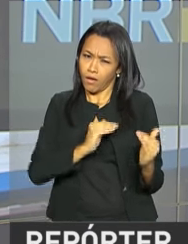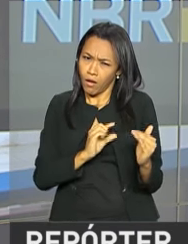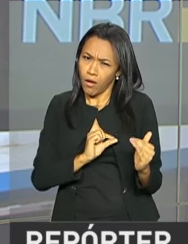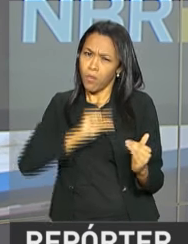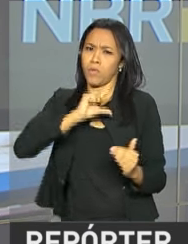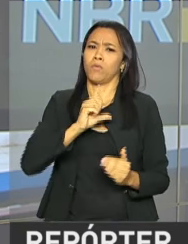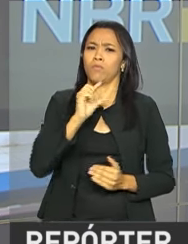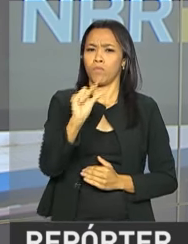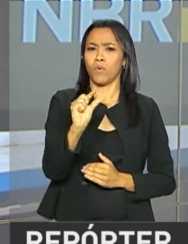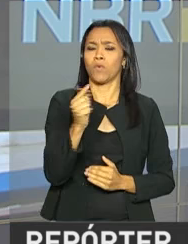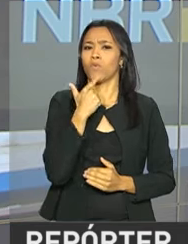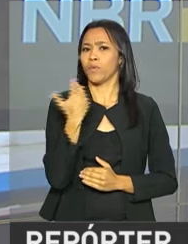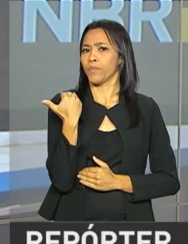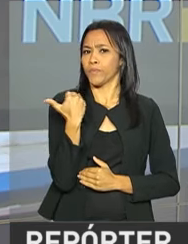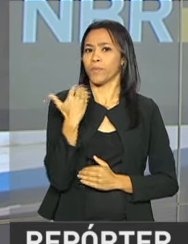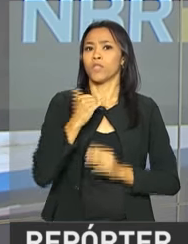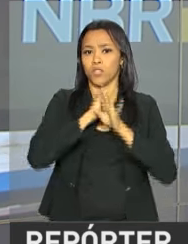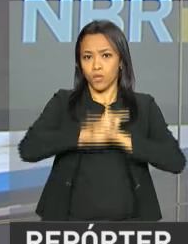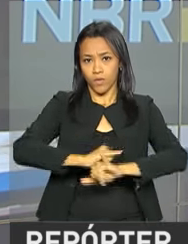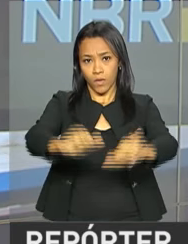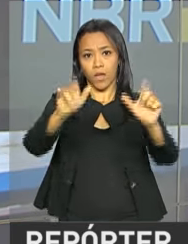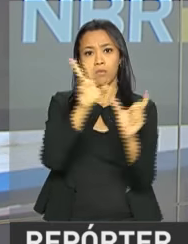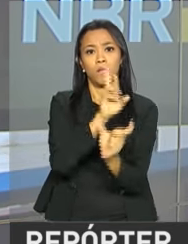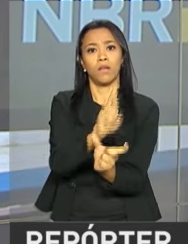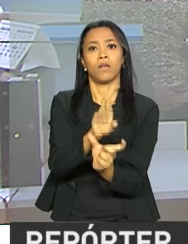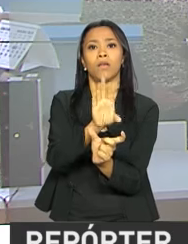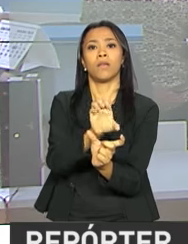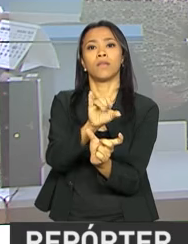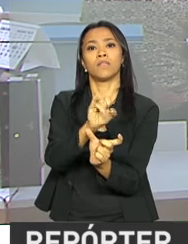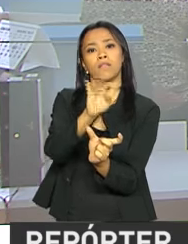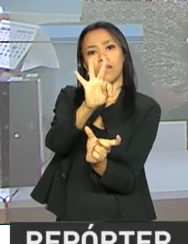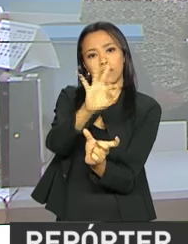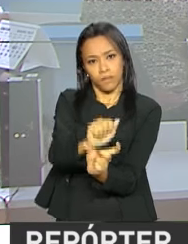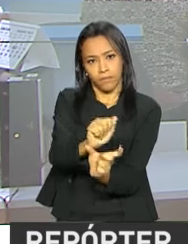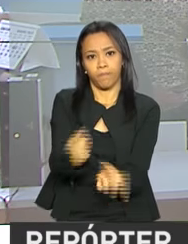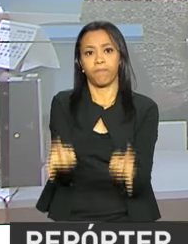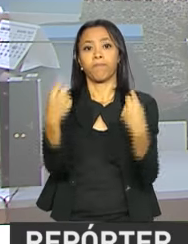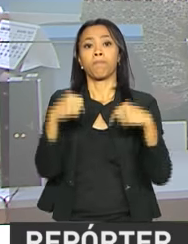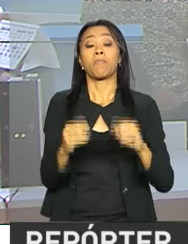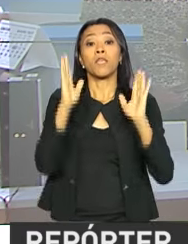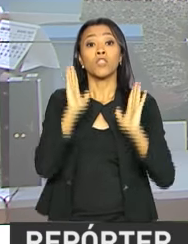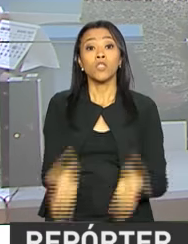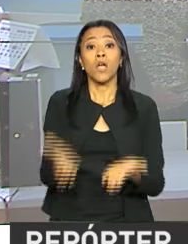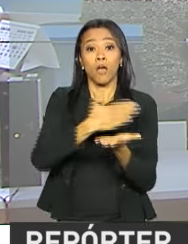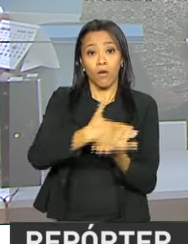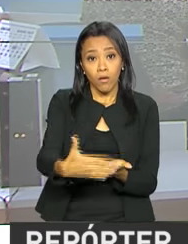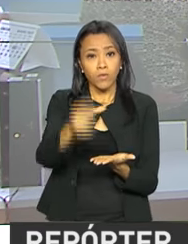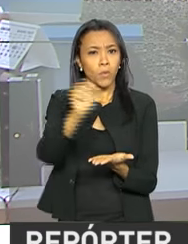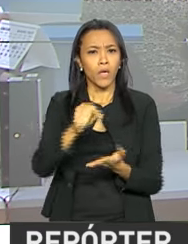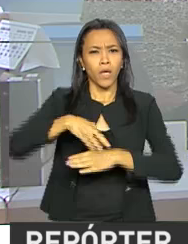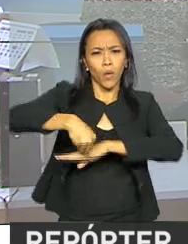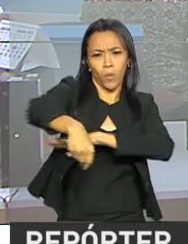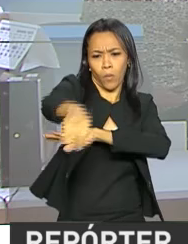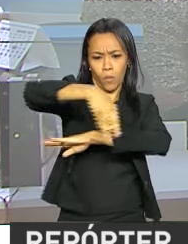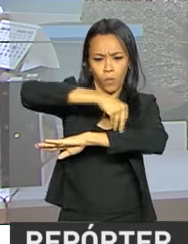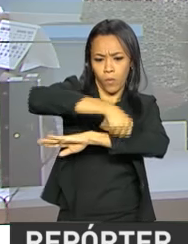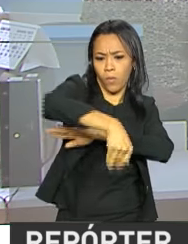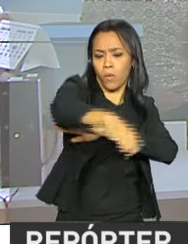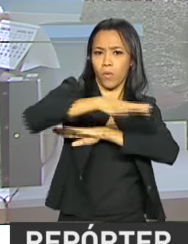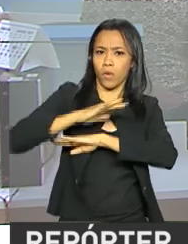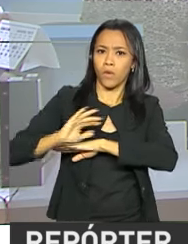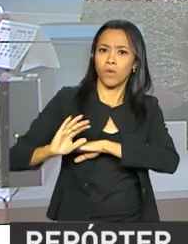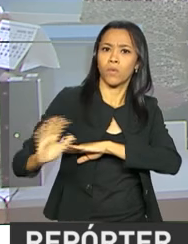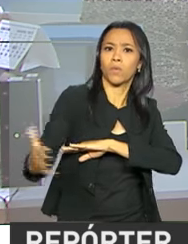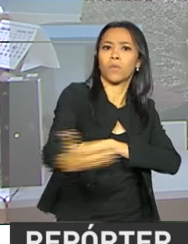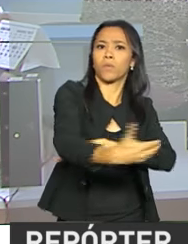divulgados agora a pouco pela Receita Federal. E começou a colheita da safra de soja. A produção